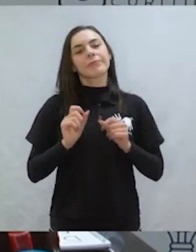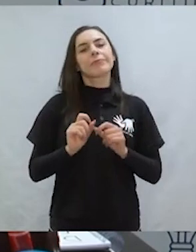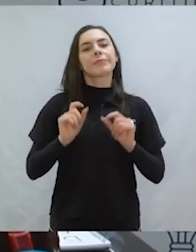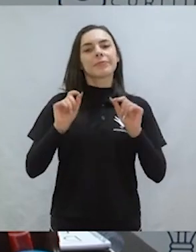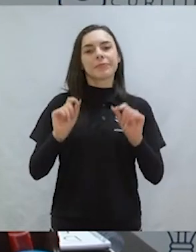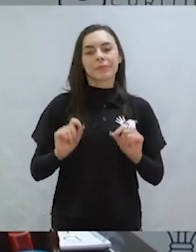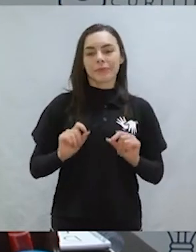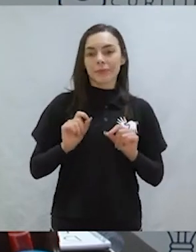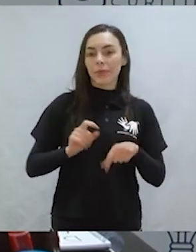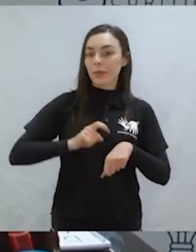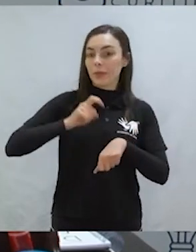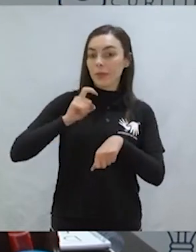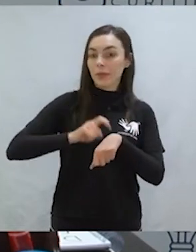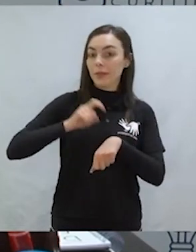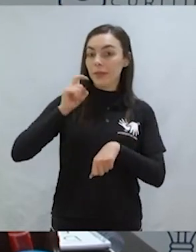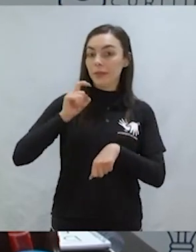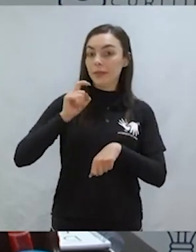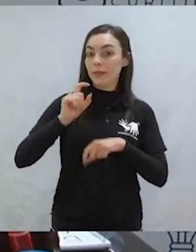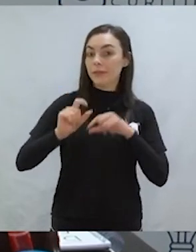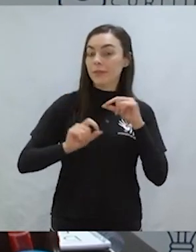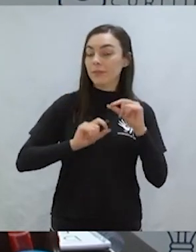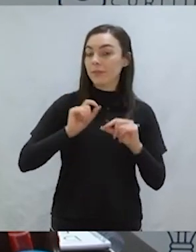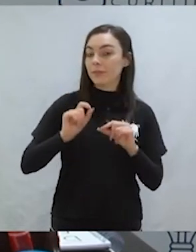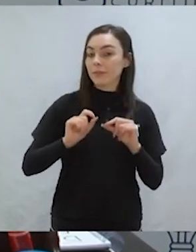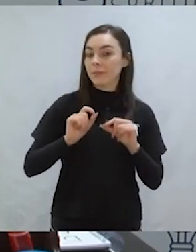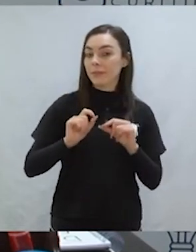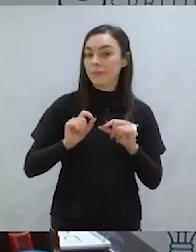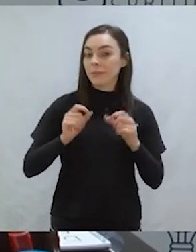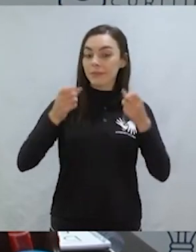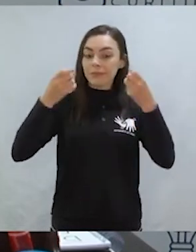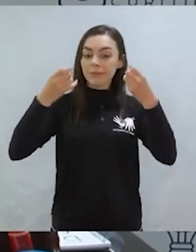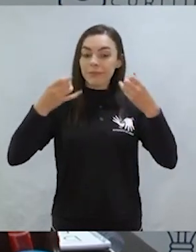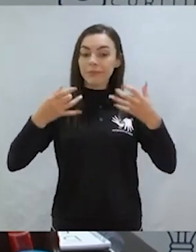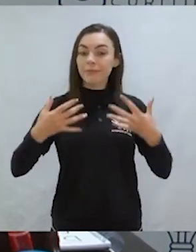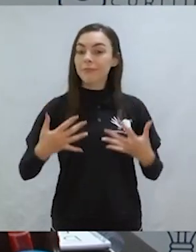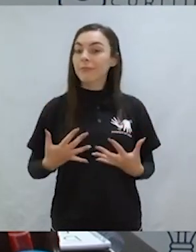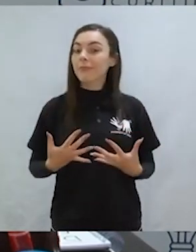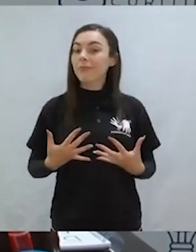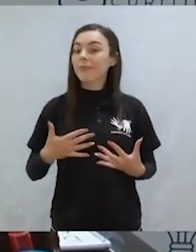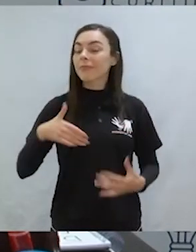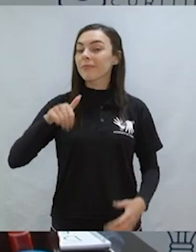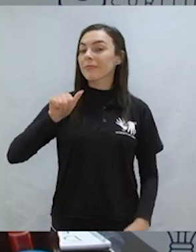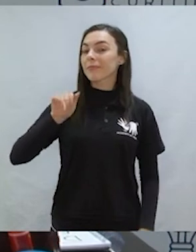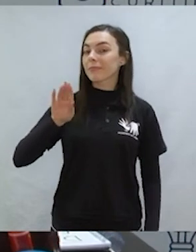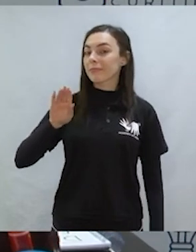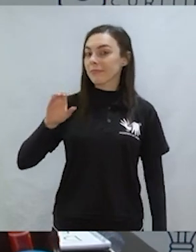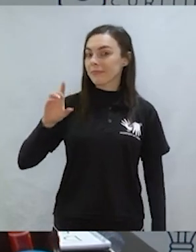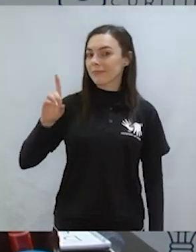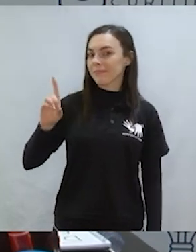nossa rotina, é hora de nós falarmos o